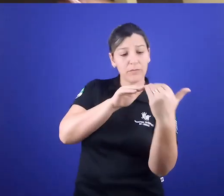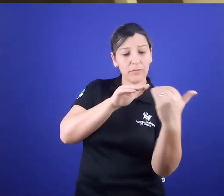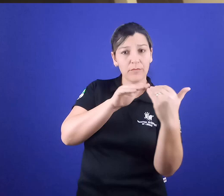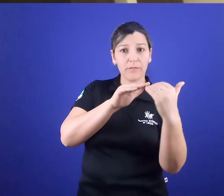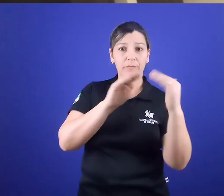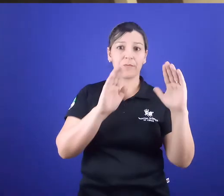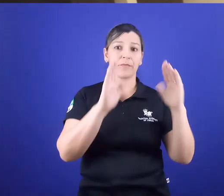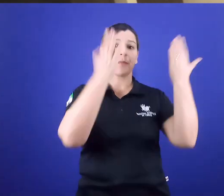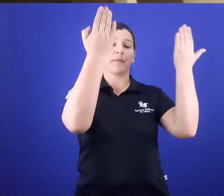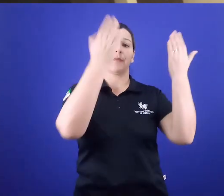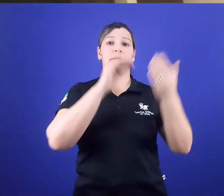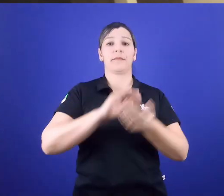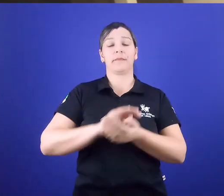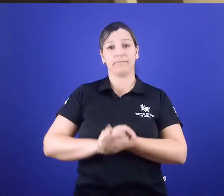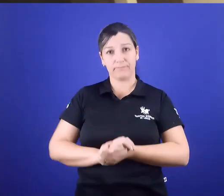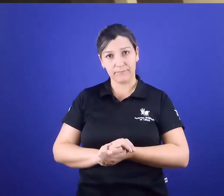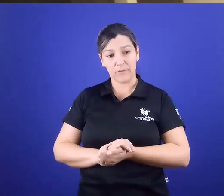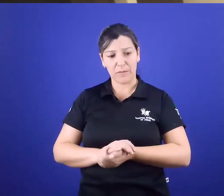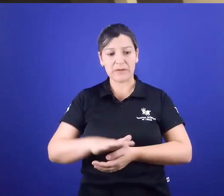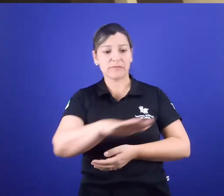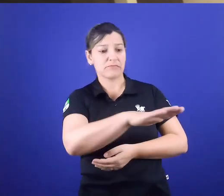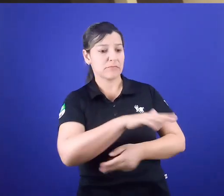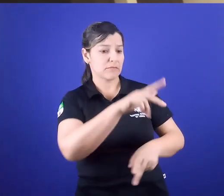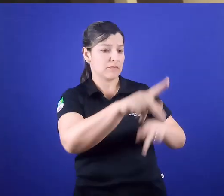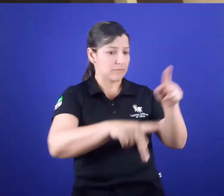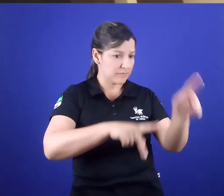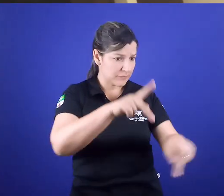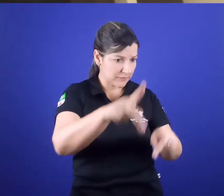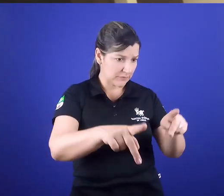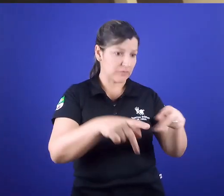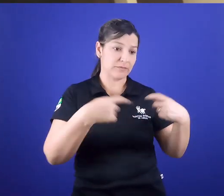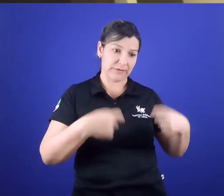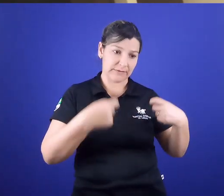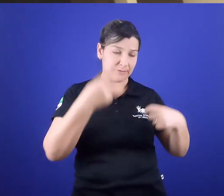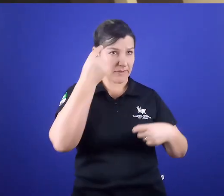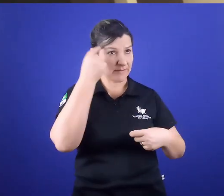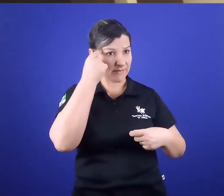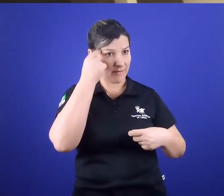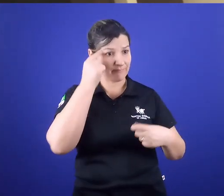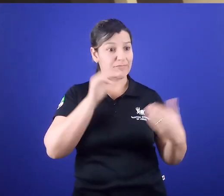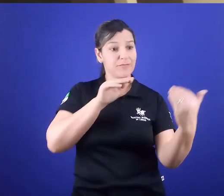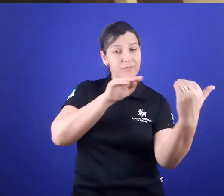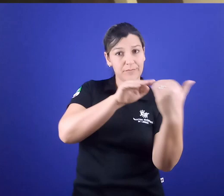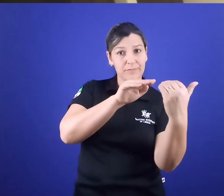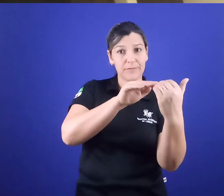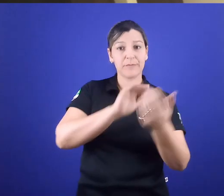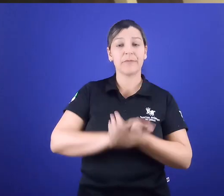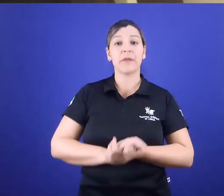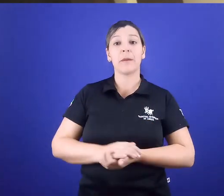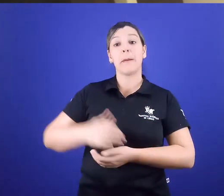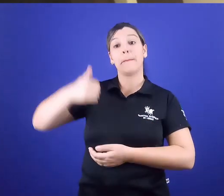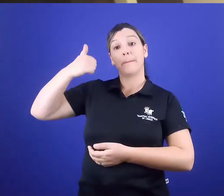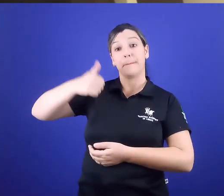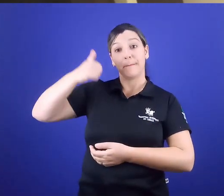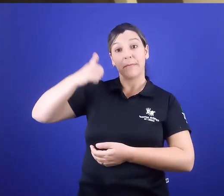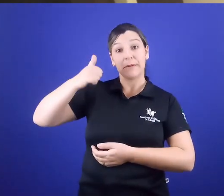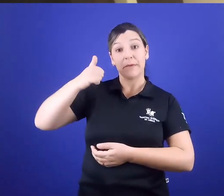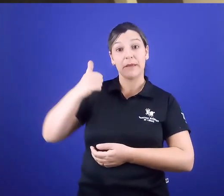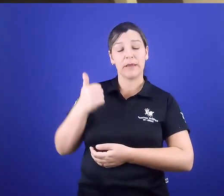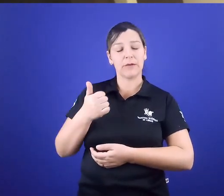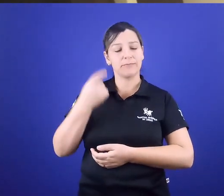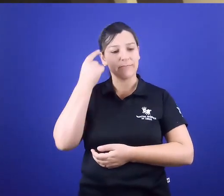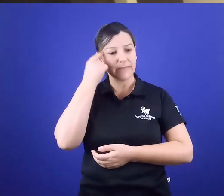evento, para aquele tipo de público que eu vou atender. Então, a primeira questão que eu vou pensar é: quem são os convidados? Qual é